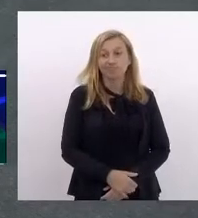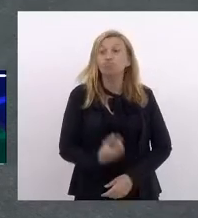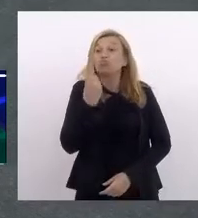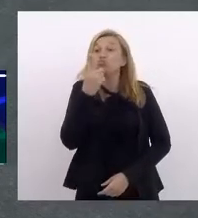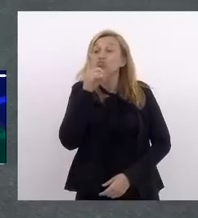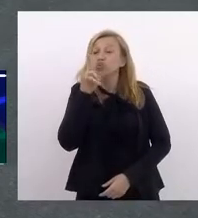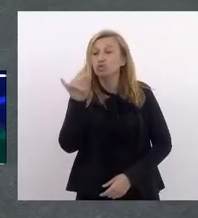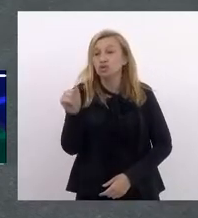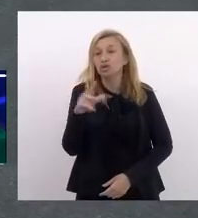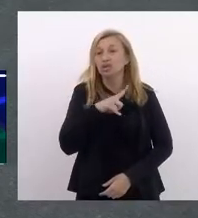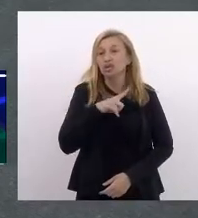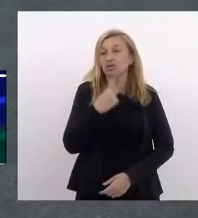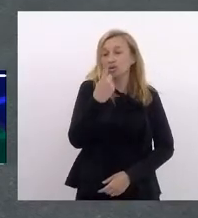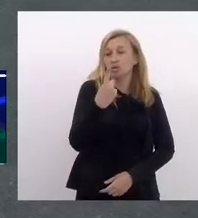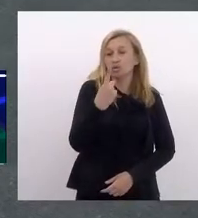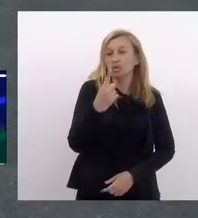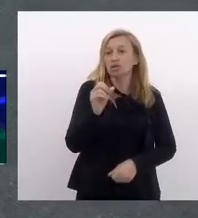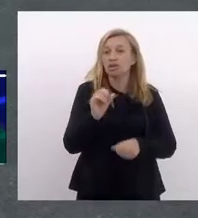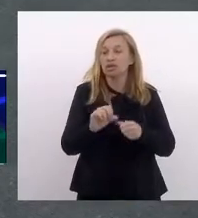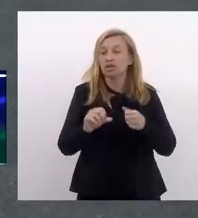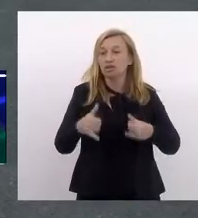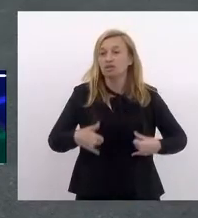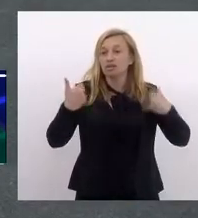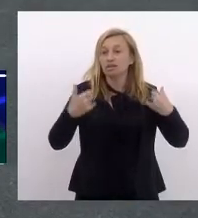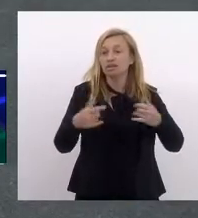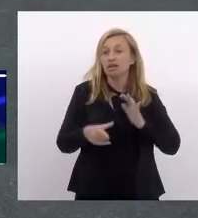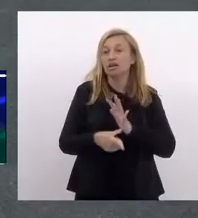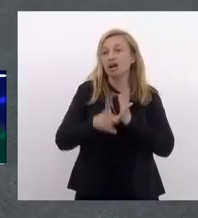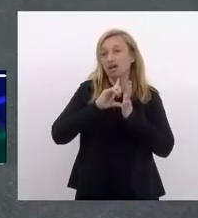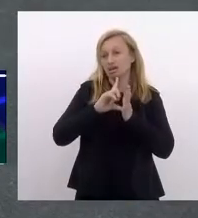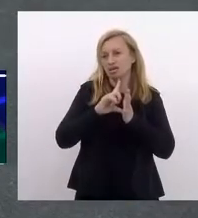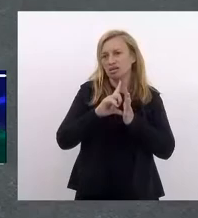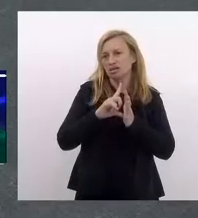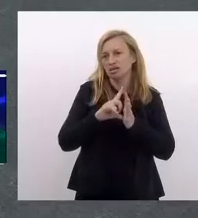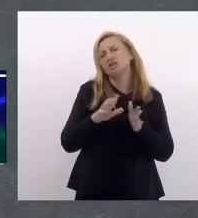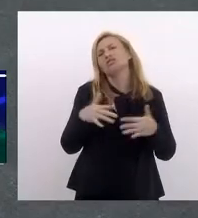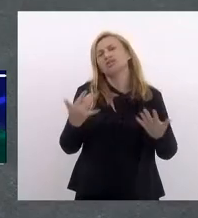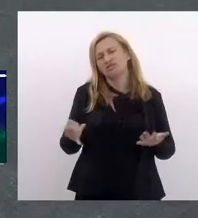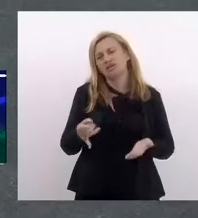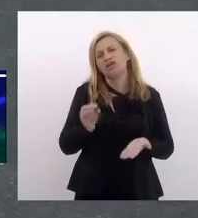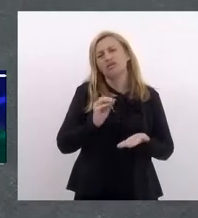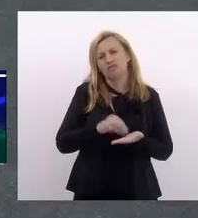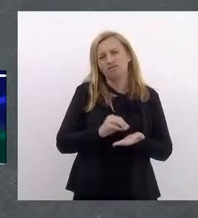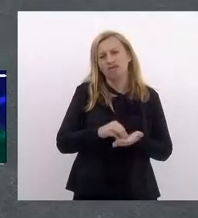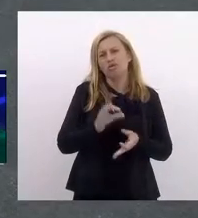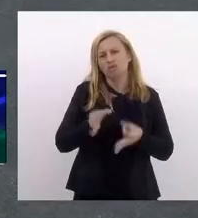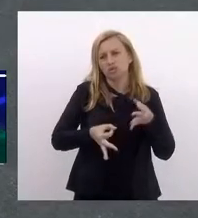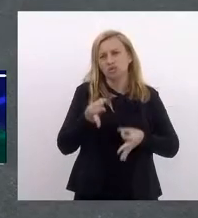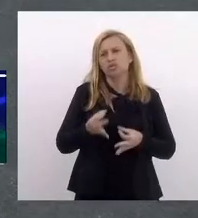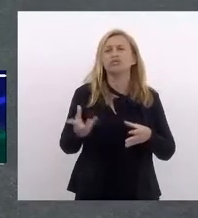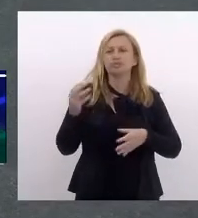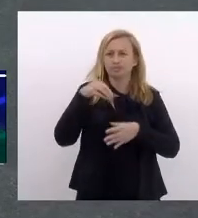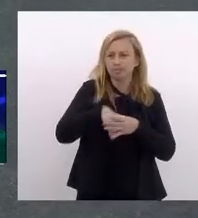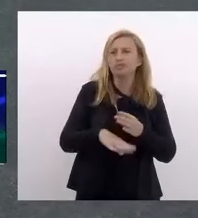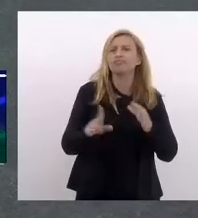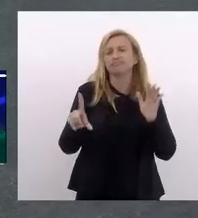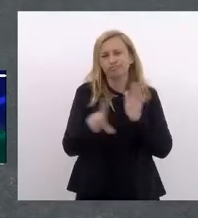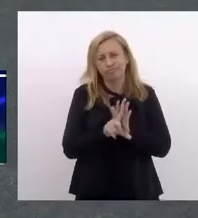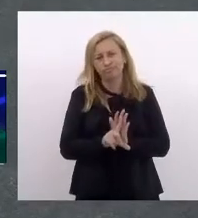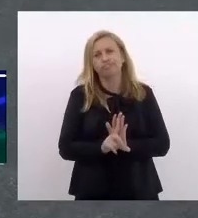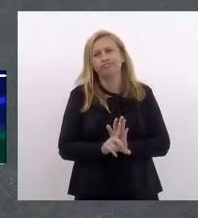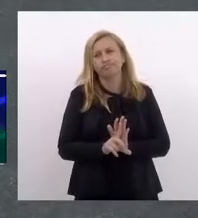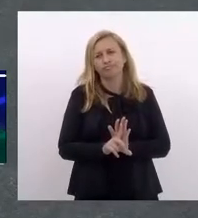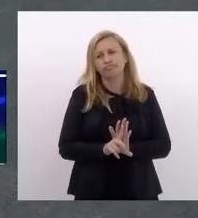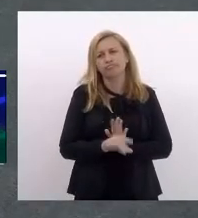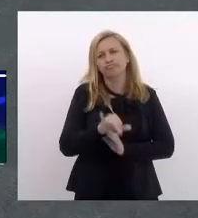dia. Teve um que fez o aniversário um dia antes. Então, é uma injustiça, eles estavam dentro da legislação